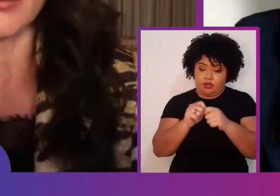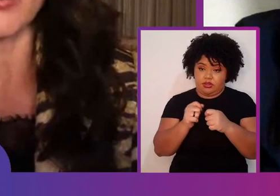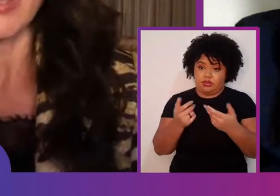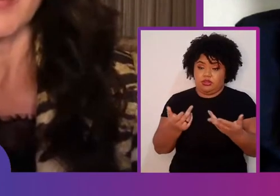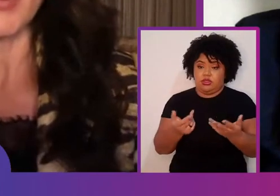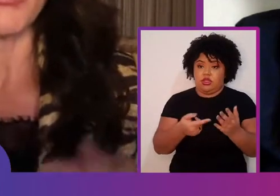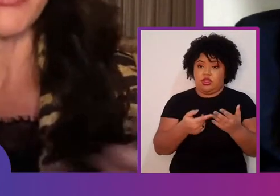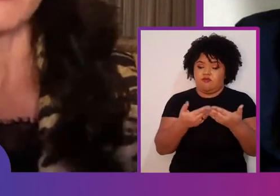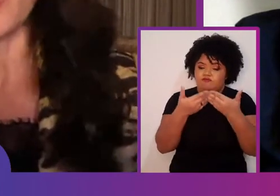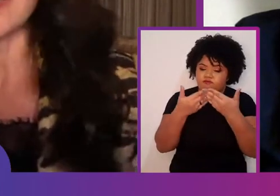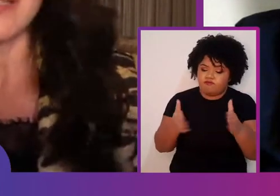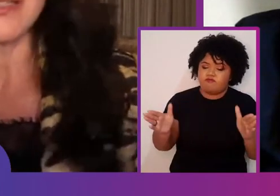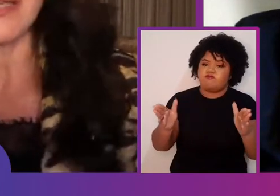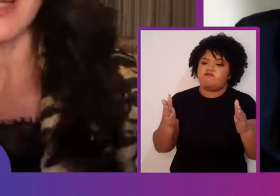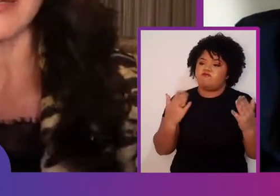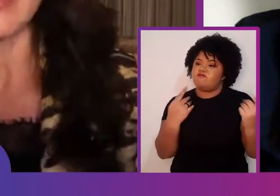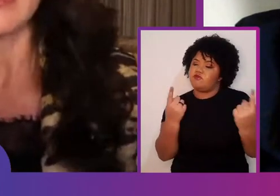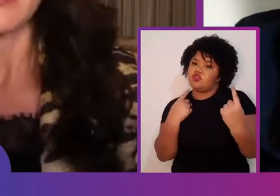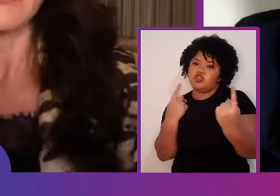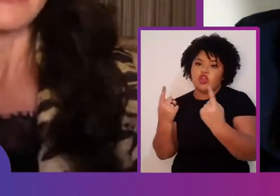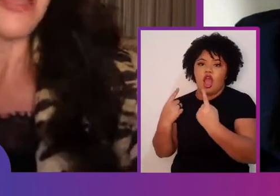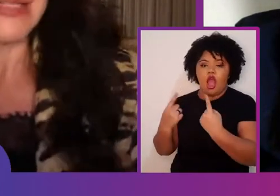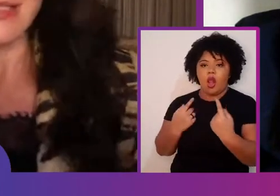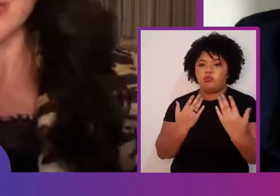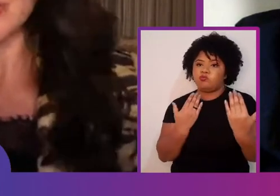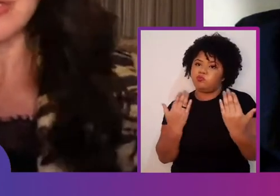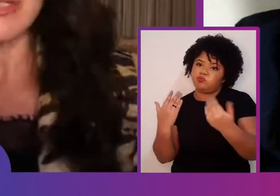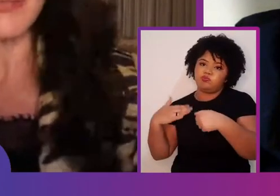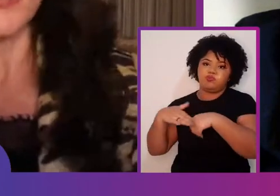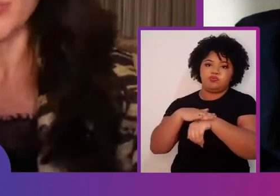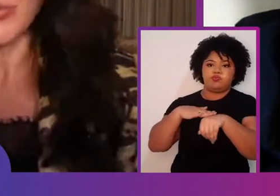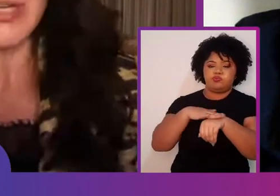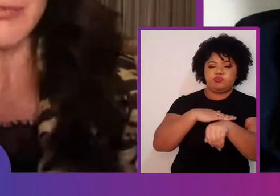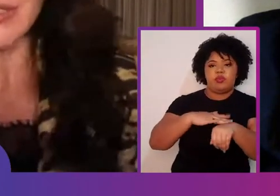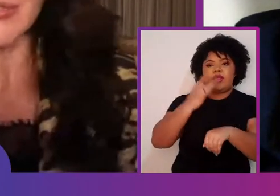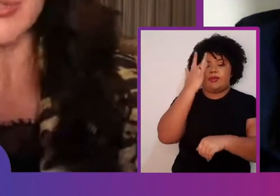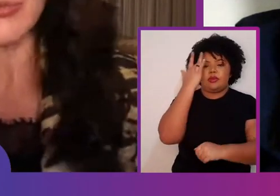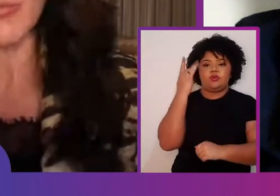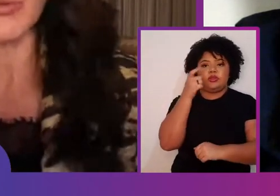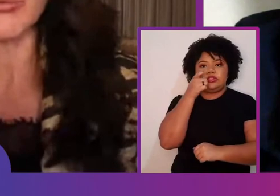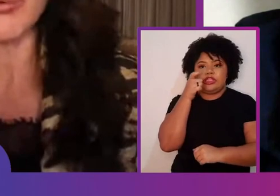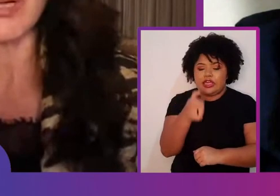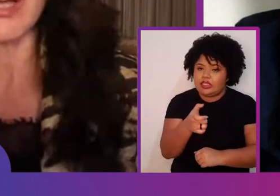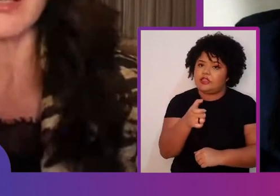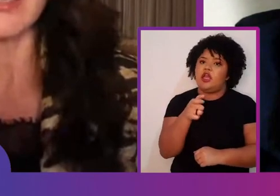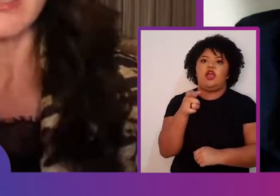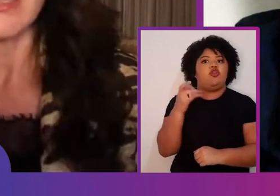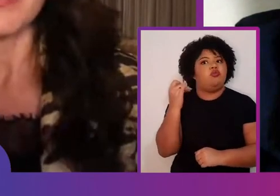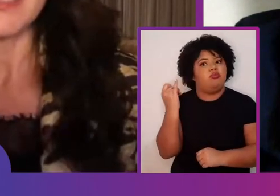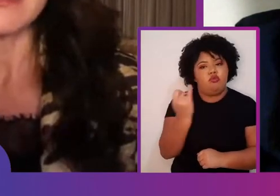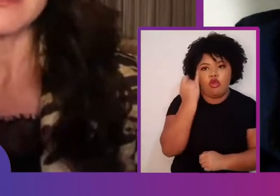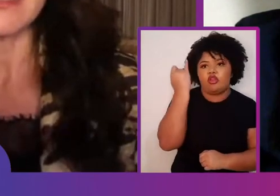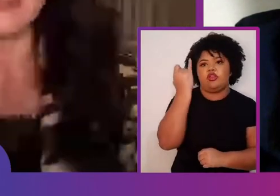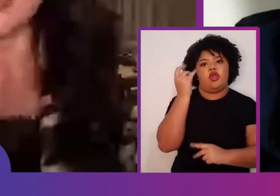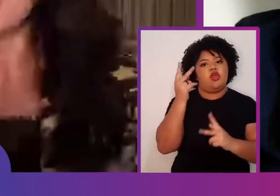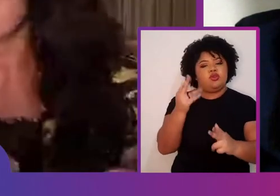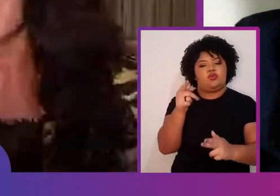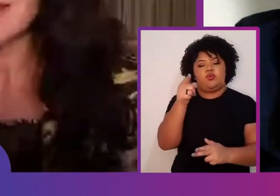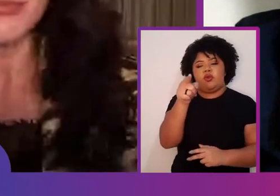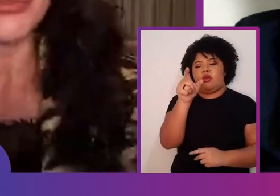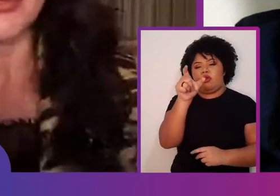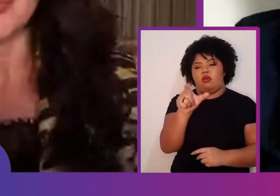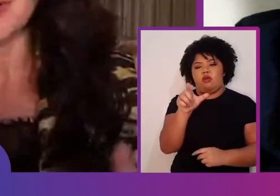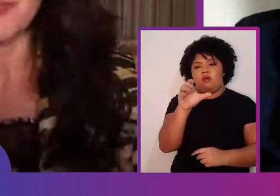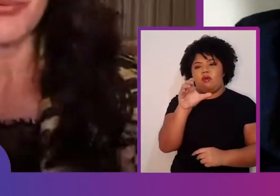para o diálogo, para ouvir vozes interessantes, muito relevantes, como a sua, Carla, mas